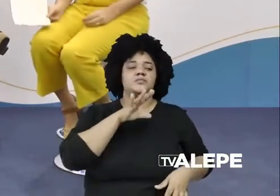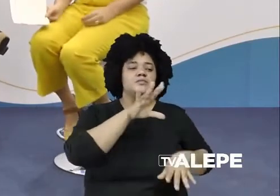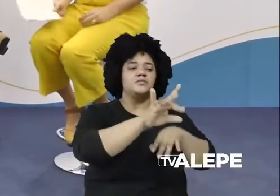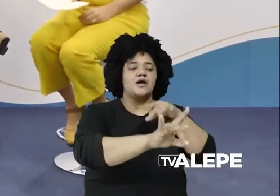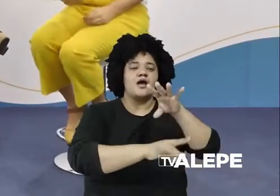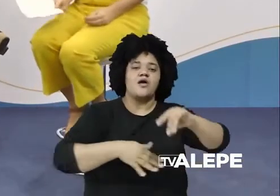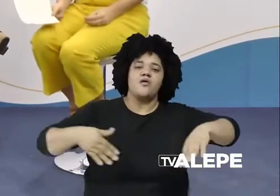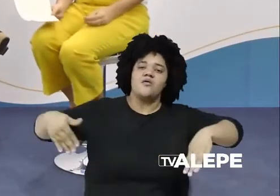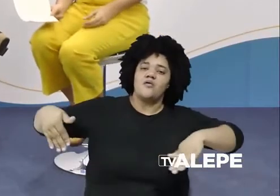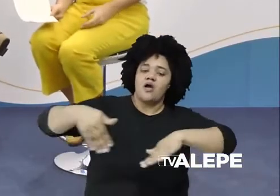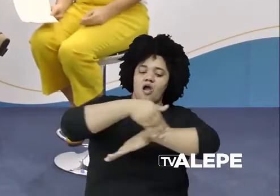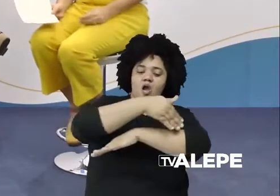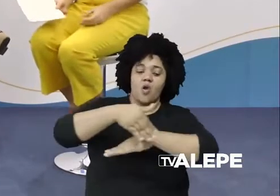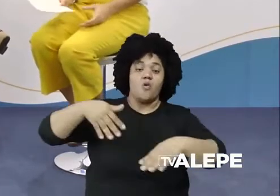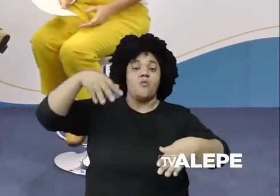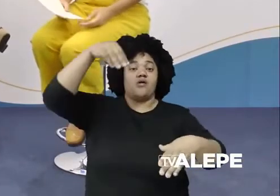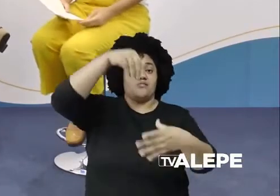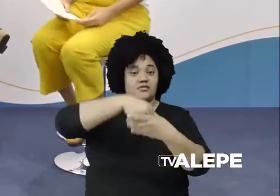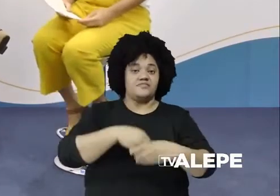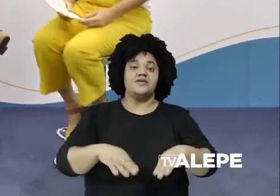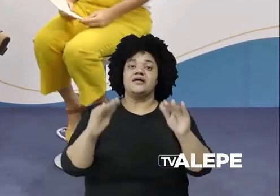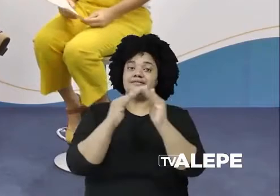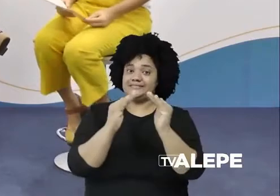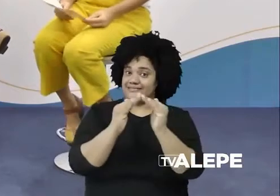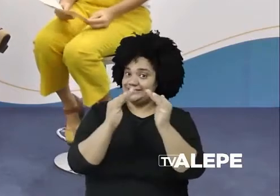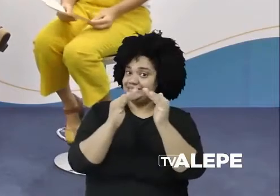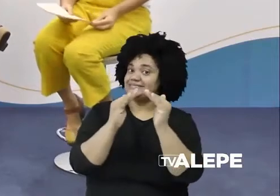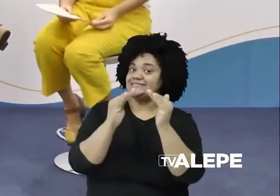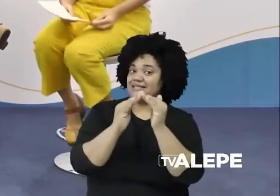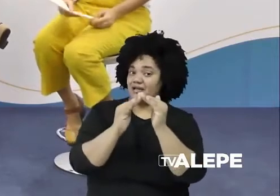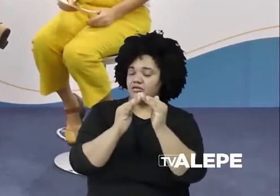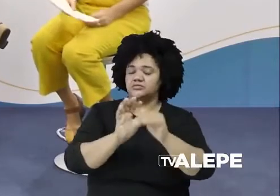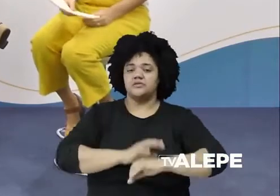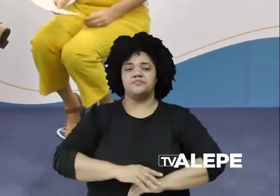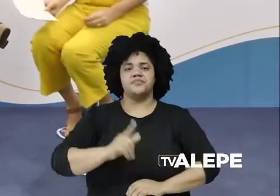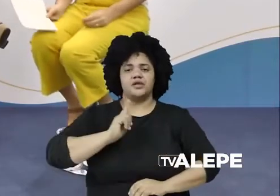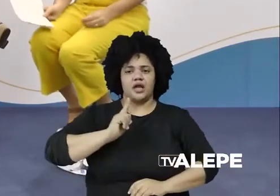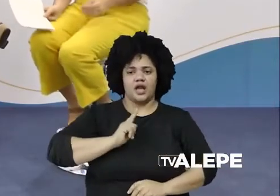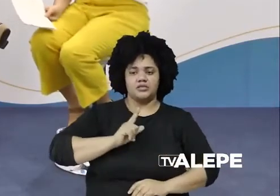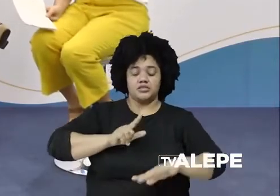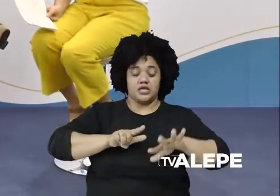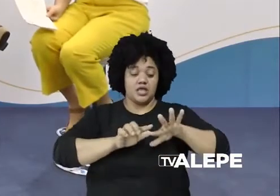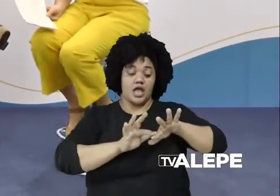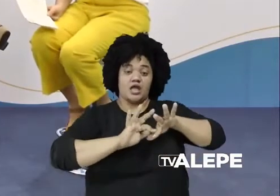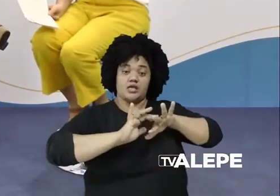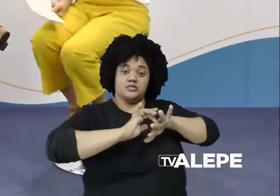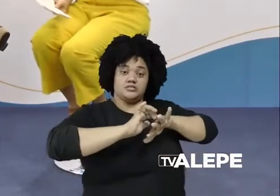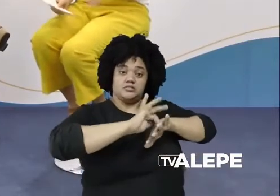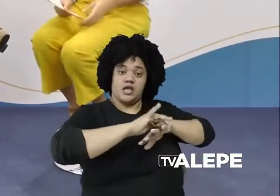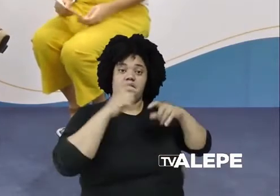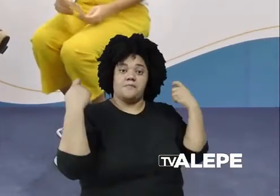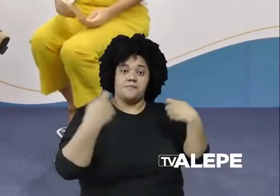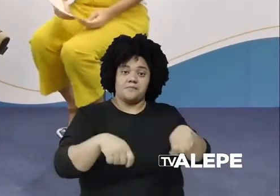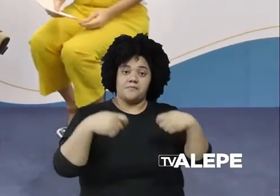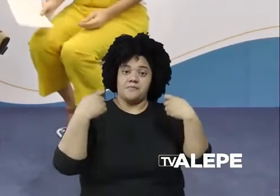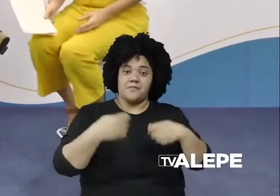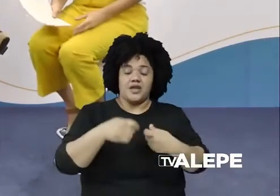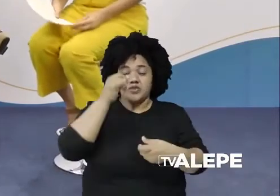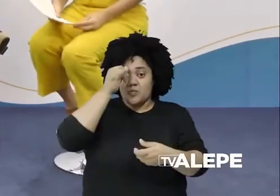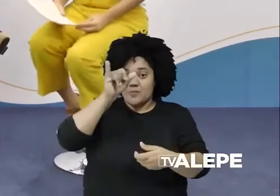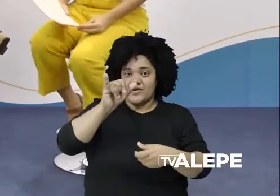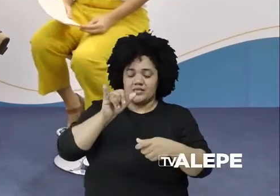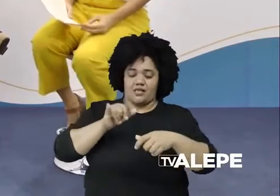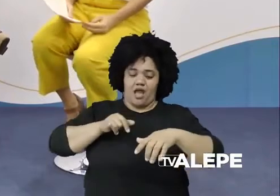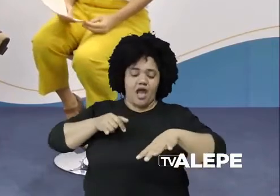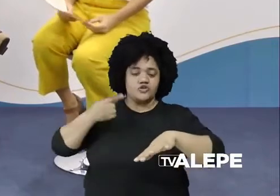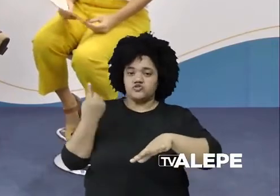à rua, tem que ficar em casa. E principalmente se for a questão de acesso à escada, é preciso existir um impedimento